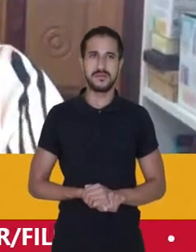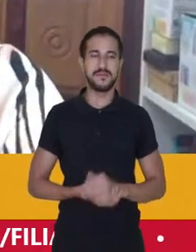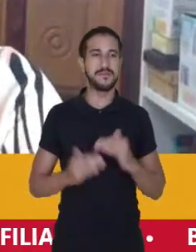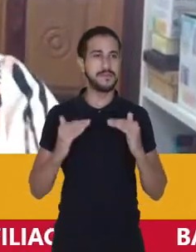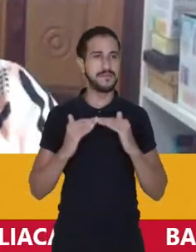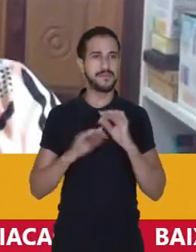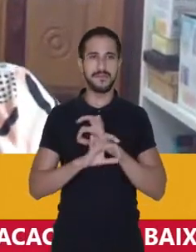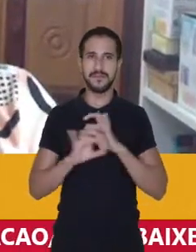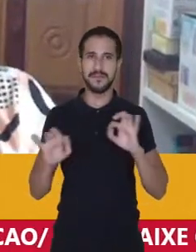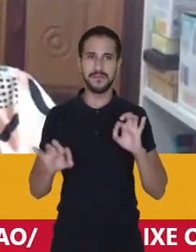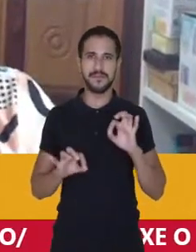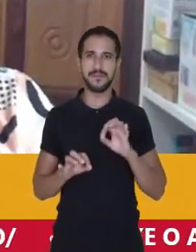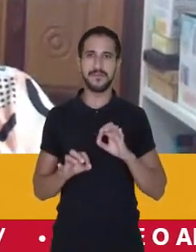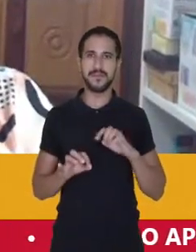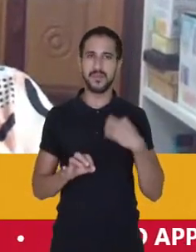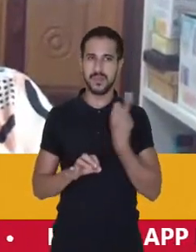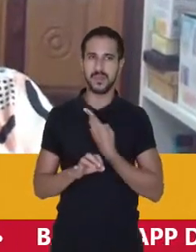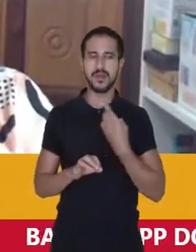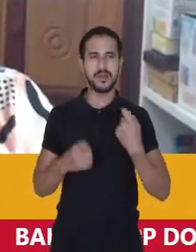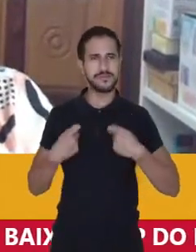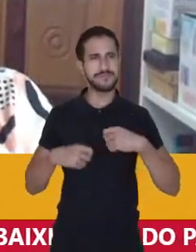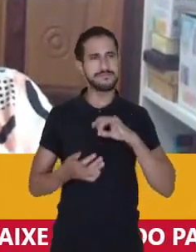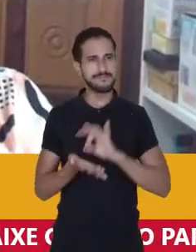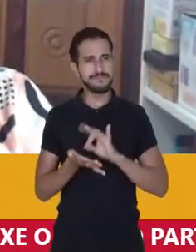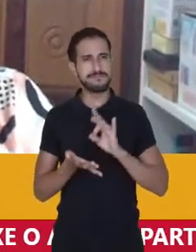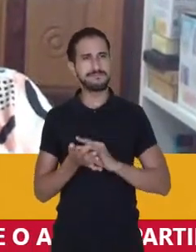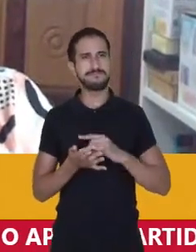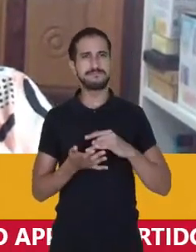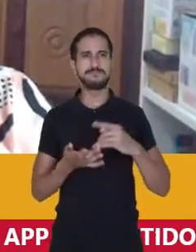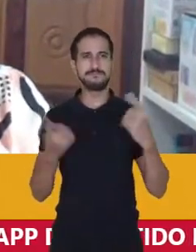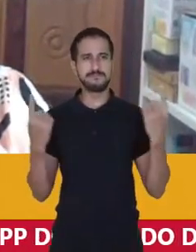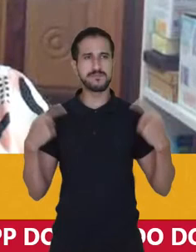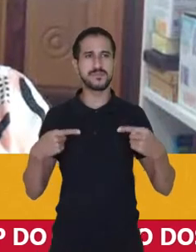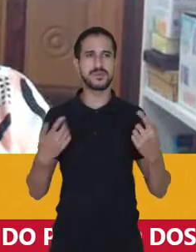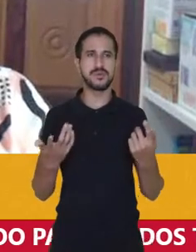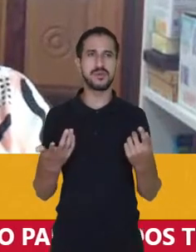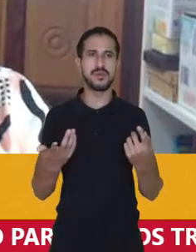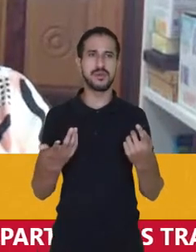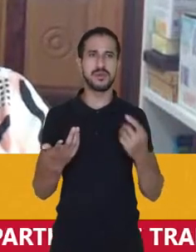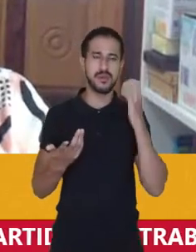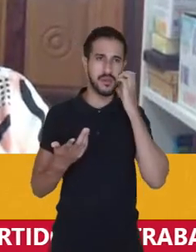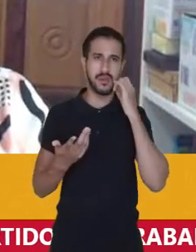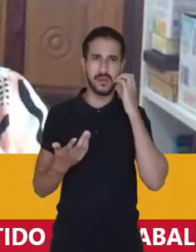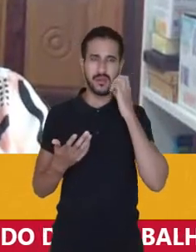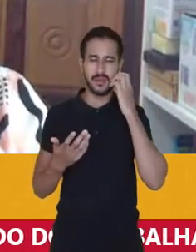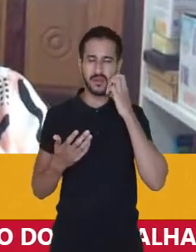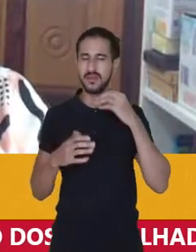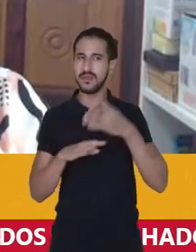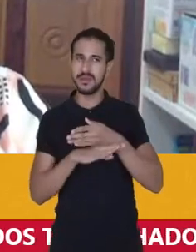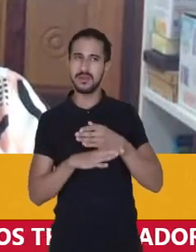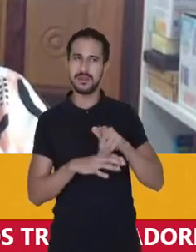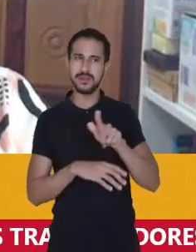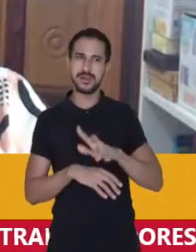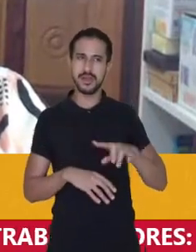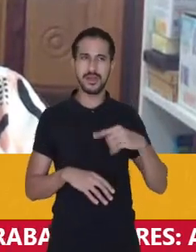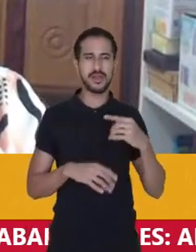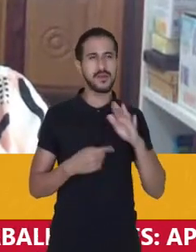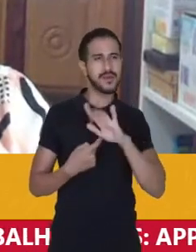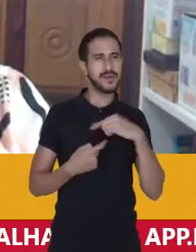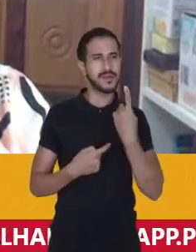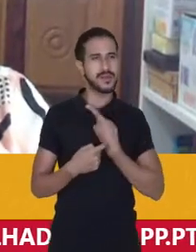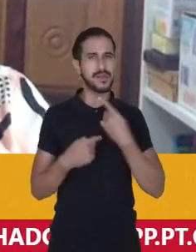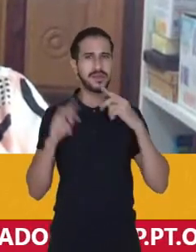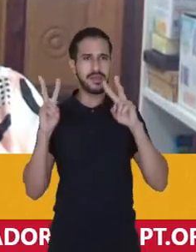Concordo, ótimo. A gente tem mesmo que disputar, né, esse universalismo, trazer as nossas